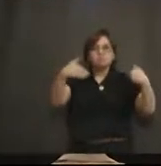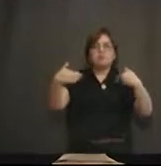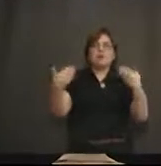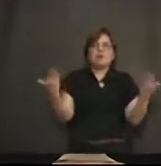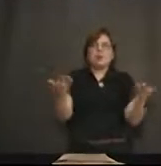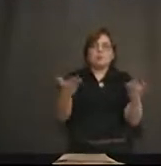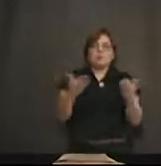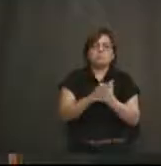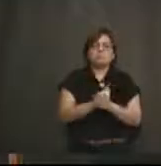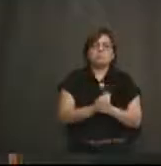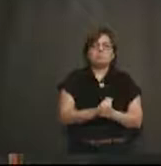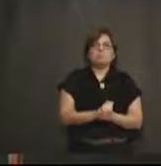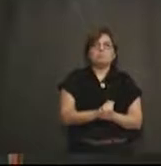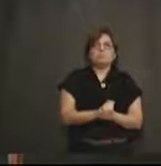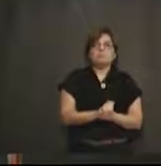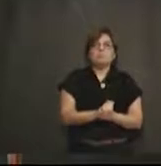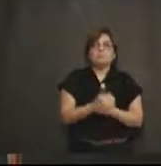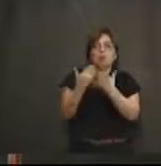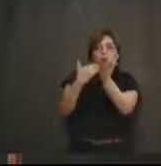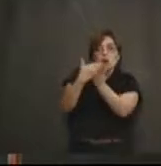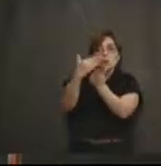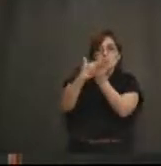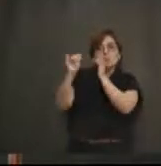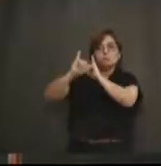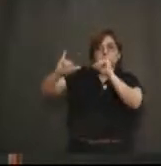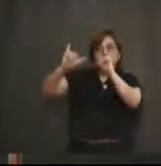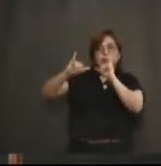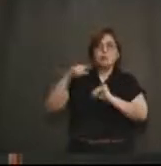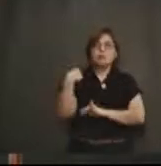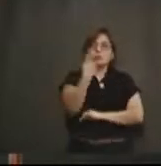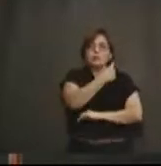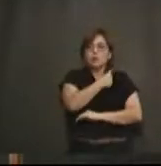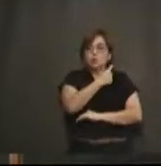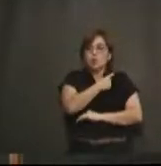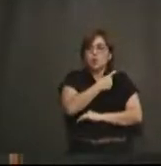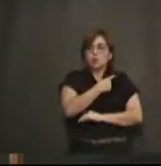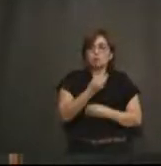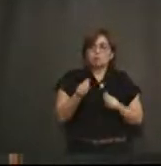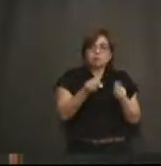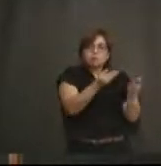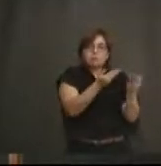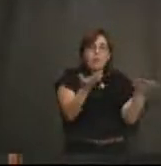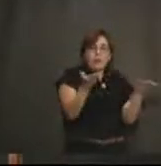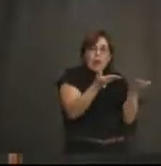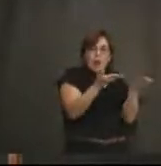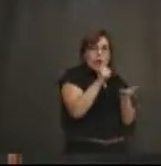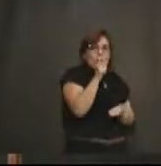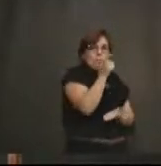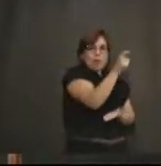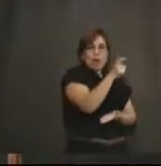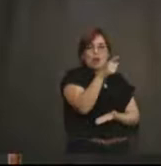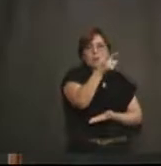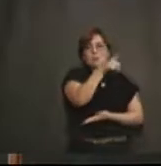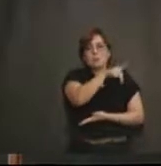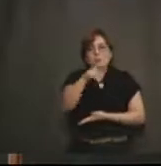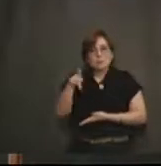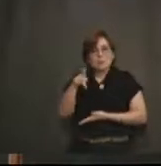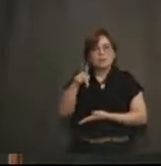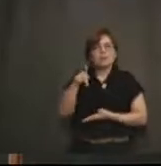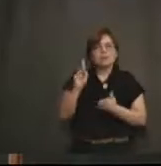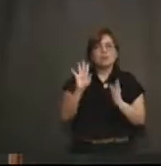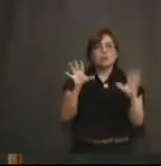Para darmos início aos pronunciamentos, passamos a palavra ao presidente do comitê organizador da 10ª